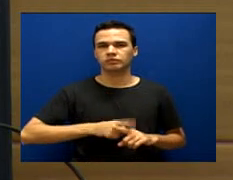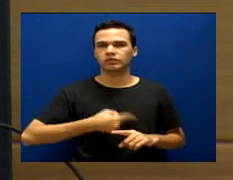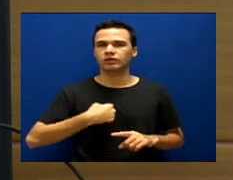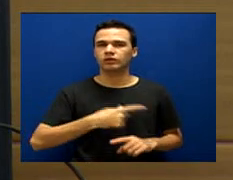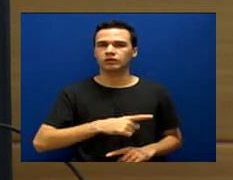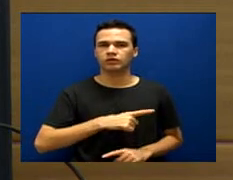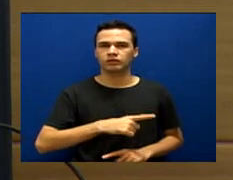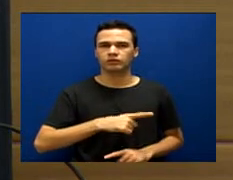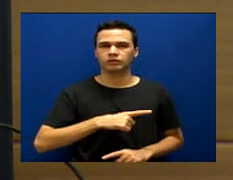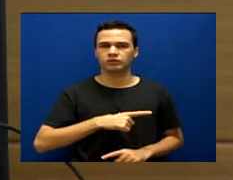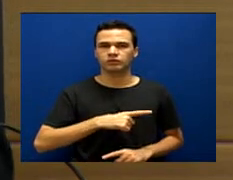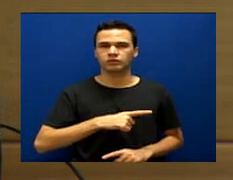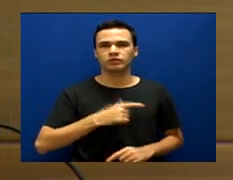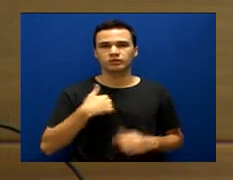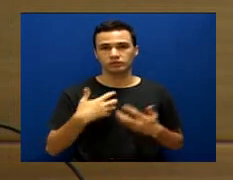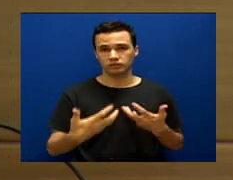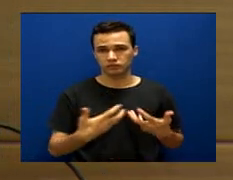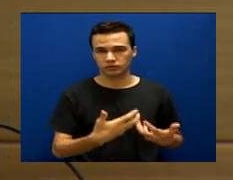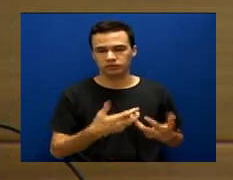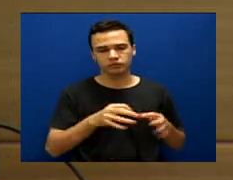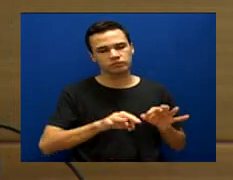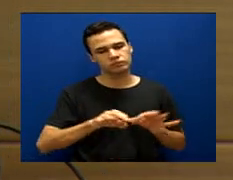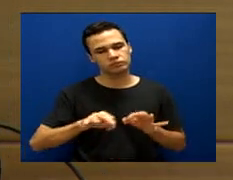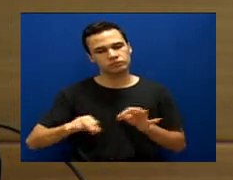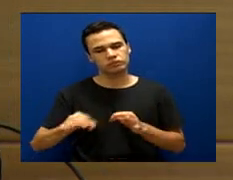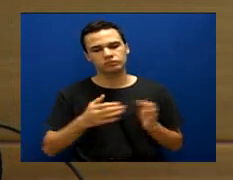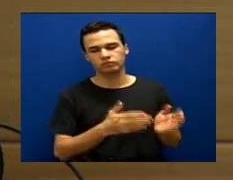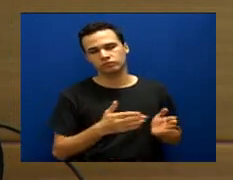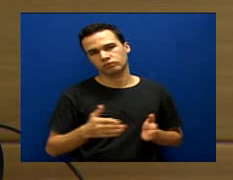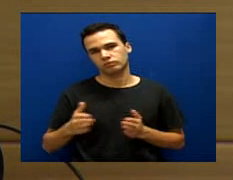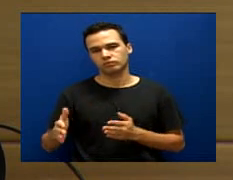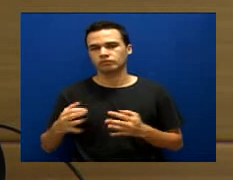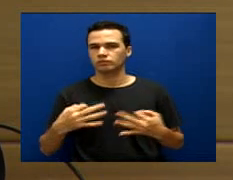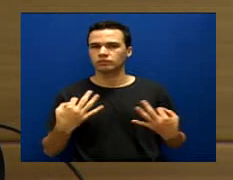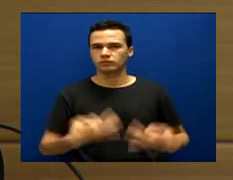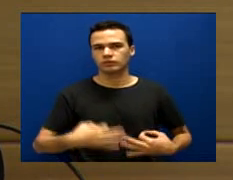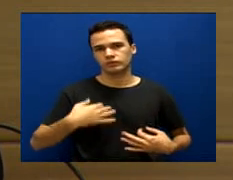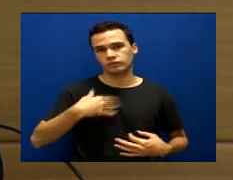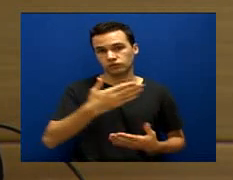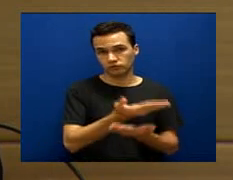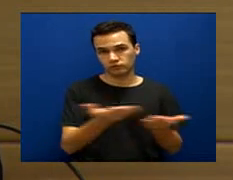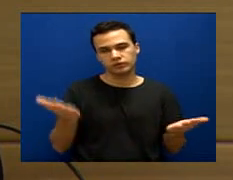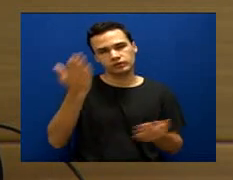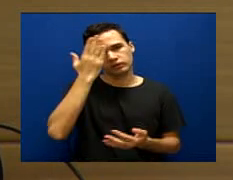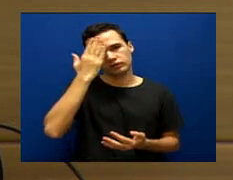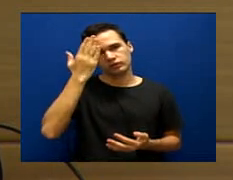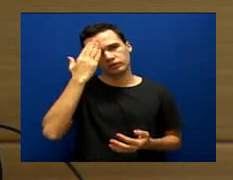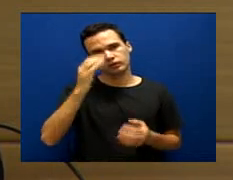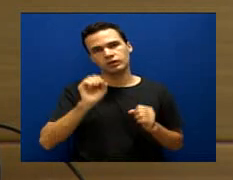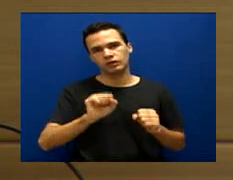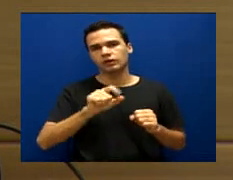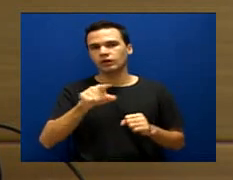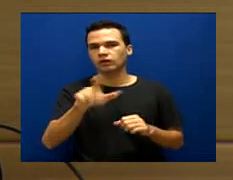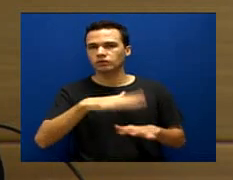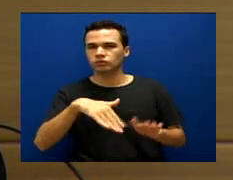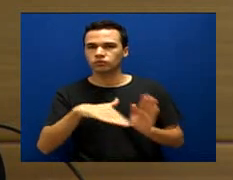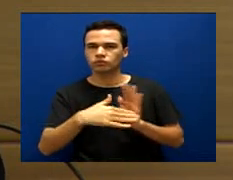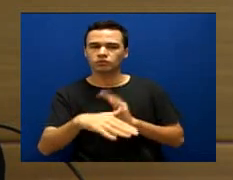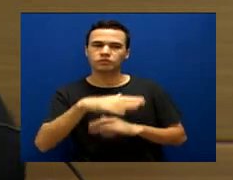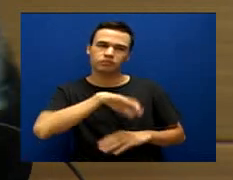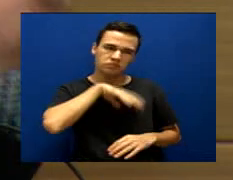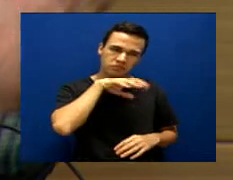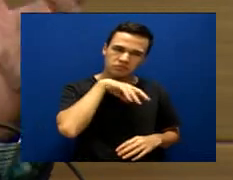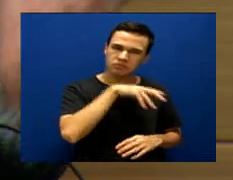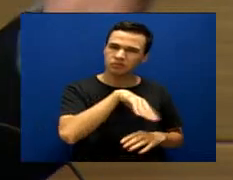tenho é querer acertar, né? Vocês têm a certeza, senhores protetores, as instituições,